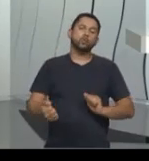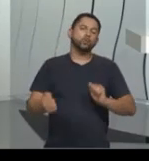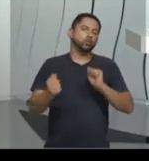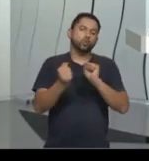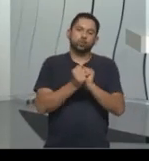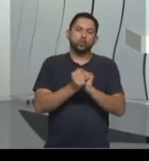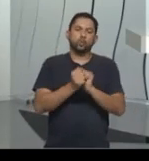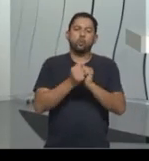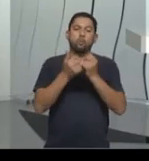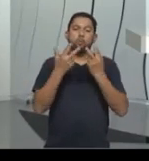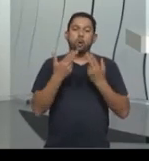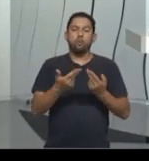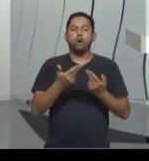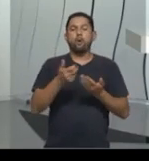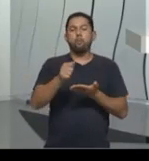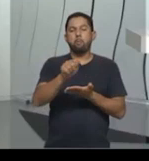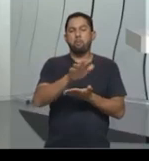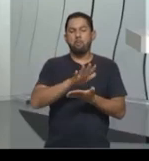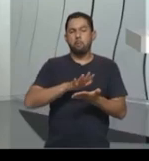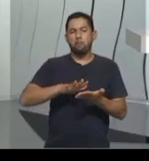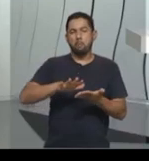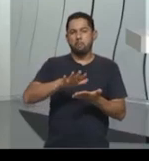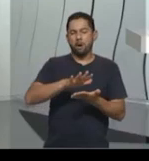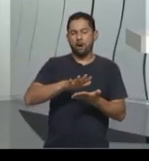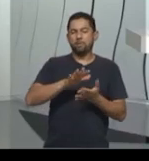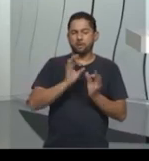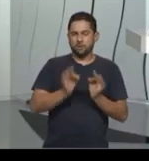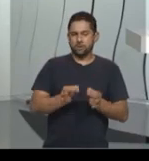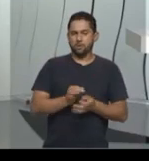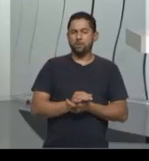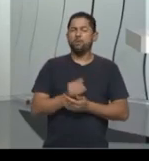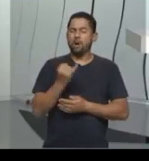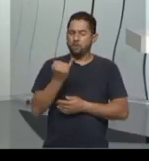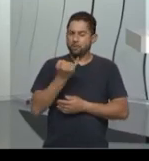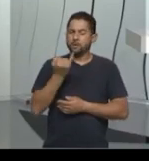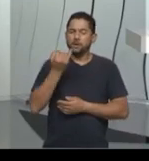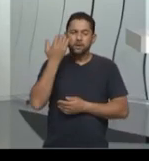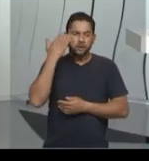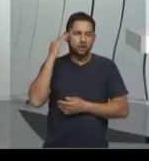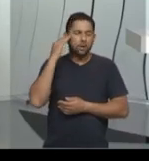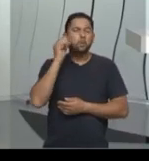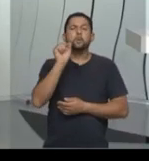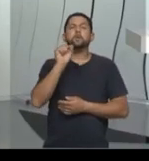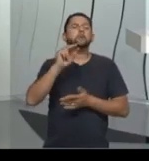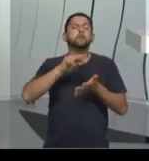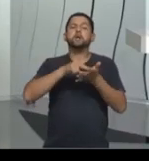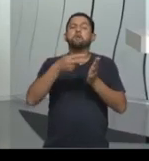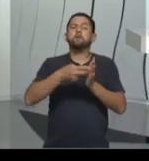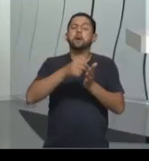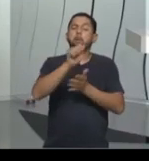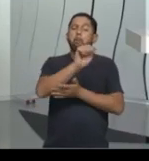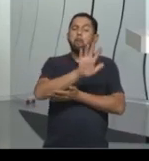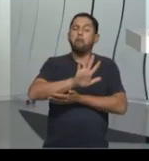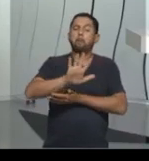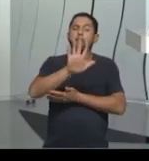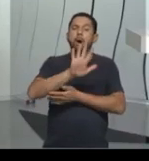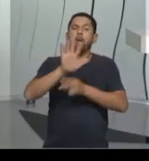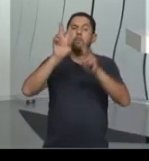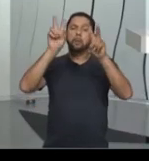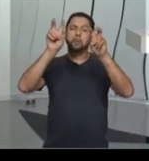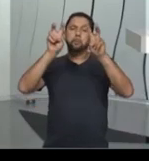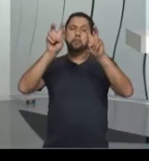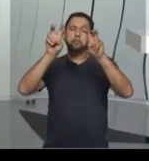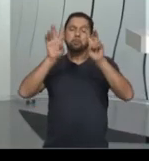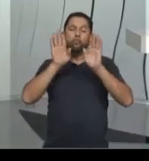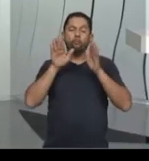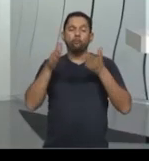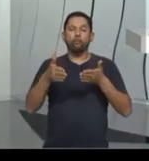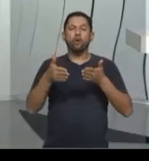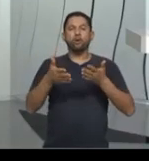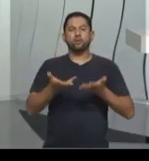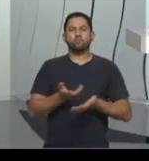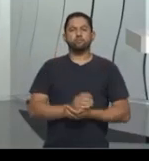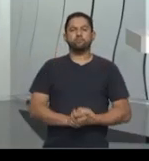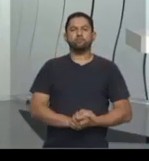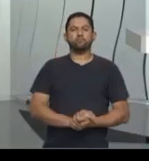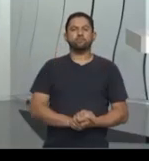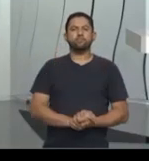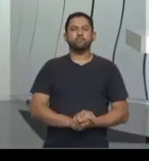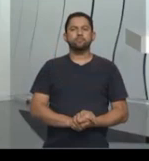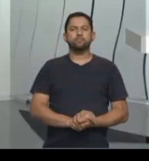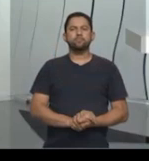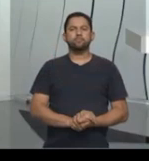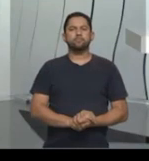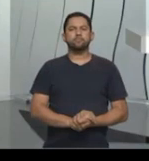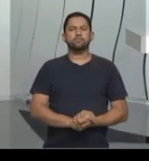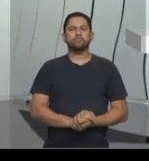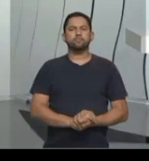por isso que é importante a gente entender o que é um mapa temático, O que ele traz de informação para a gente. E identificar